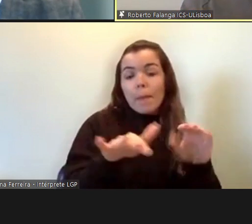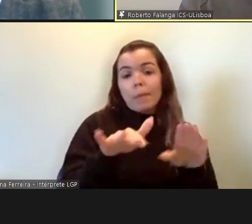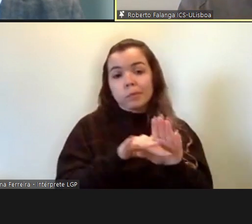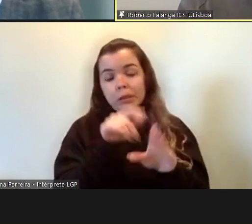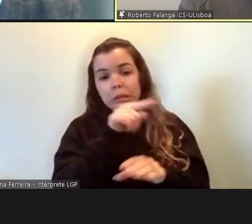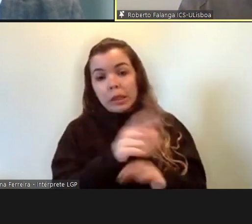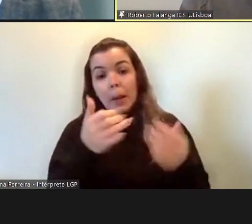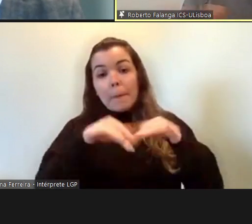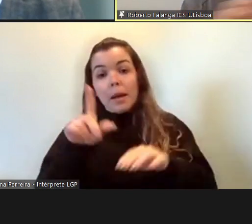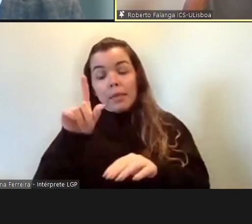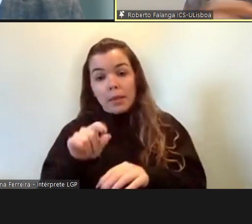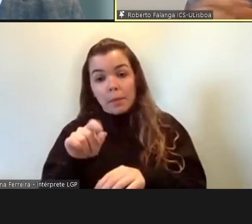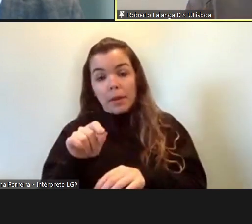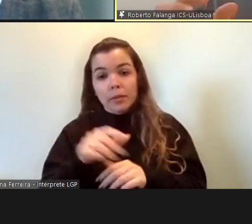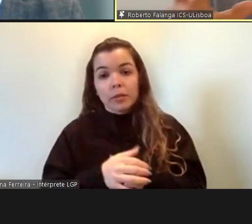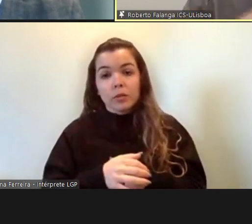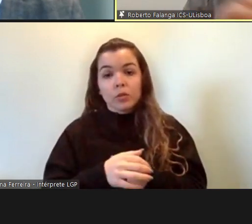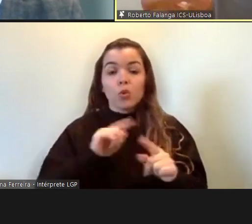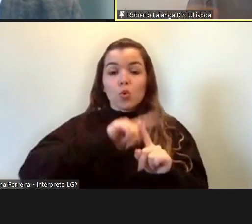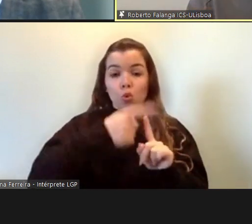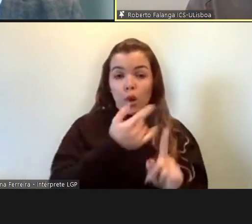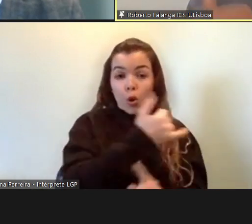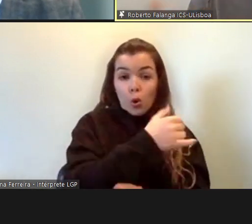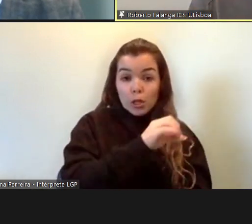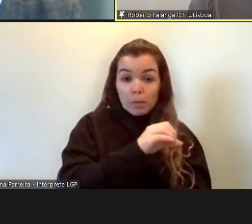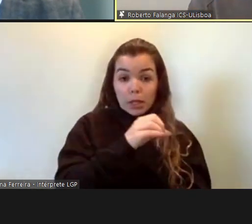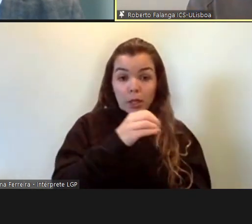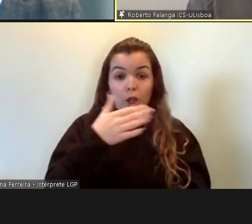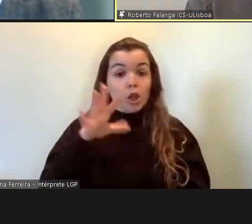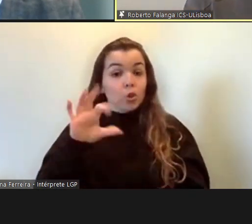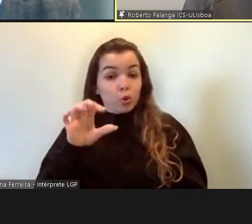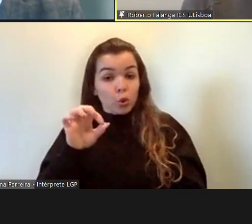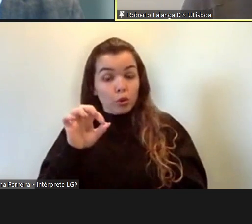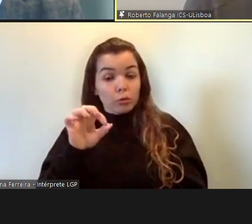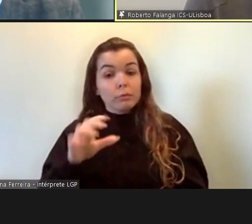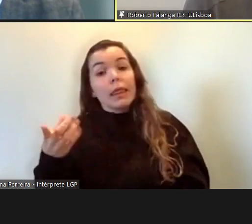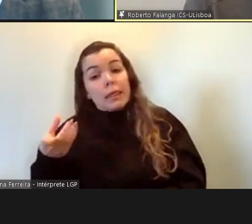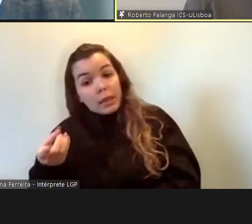em 2018 e 2019 começaram orçamentos